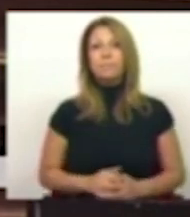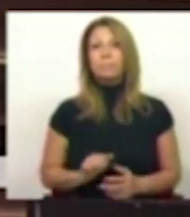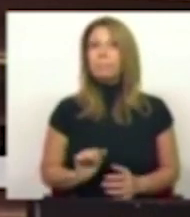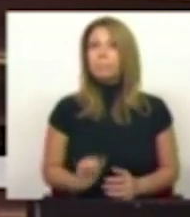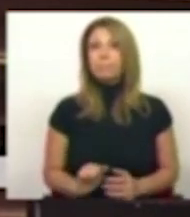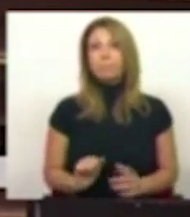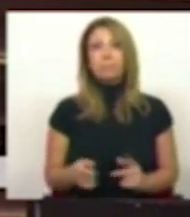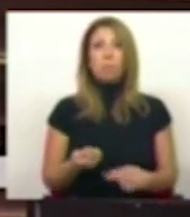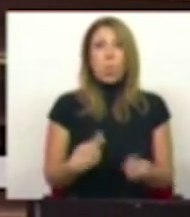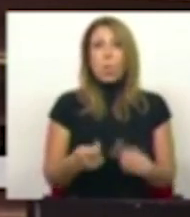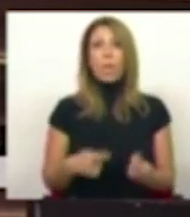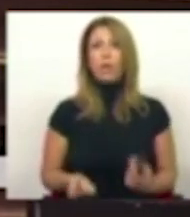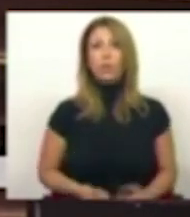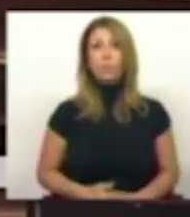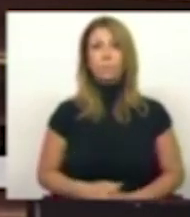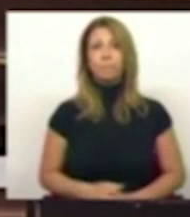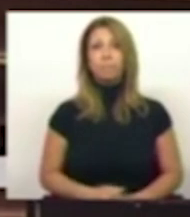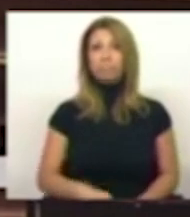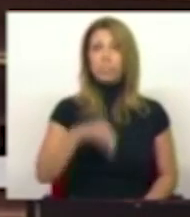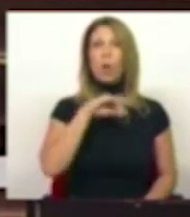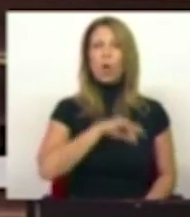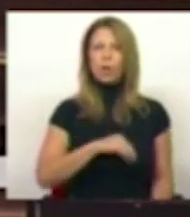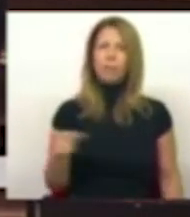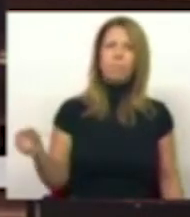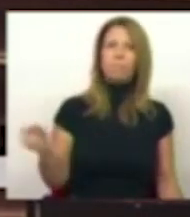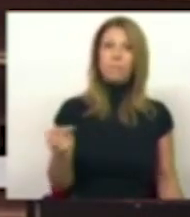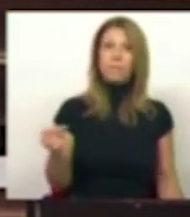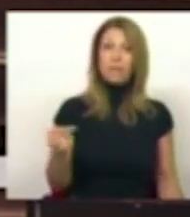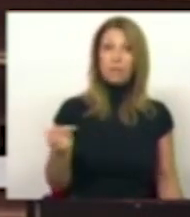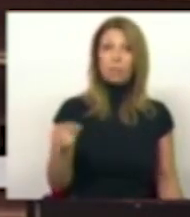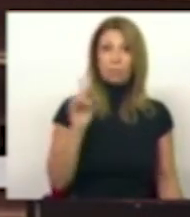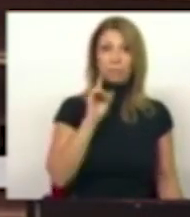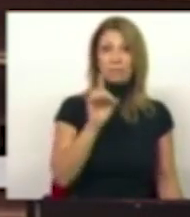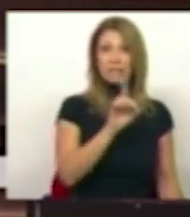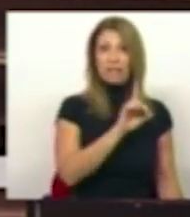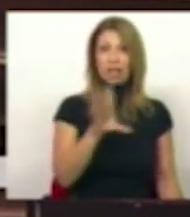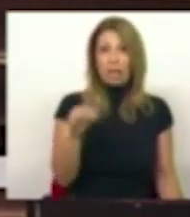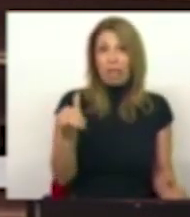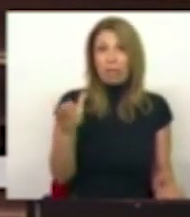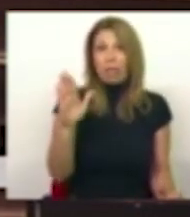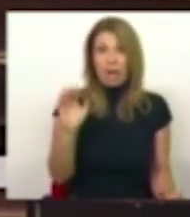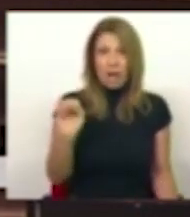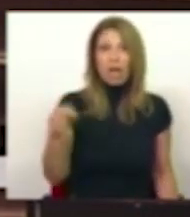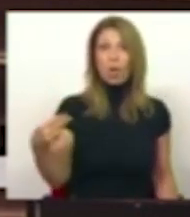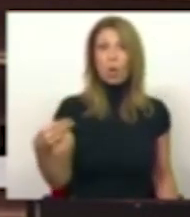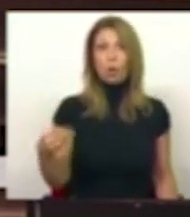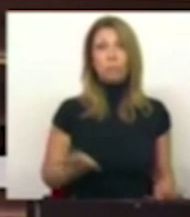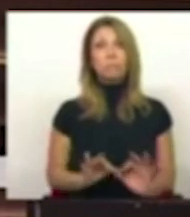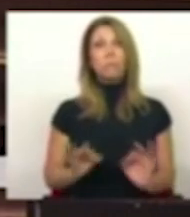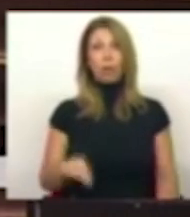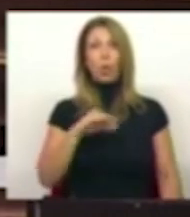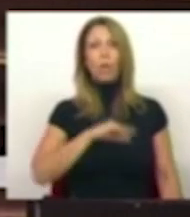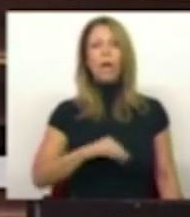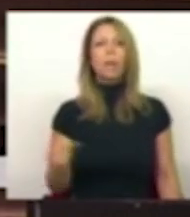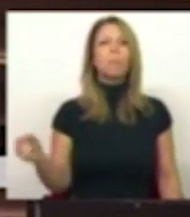hércio. E um ordenado mínimo de 600 e tal euros é um ordenado